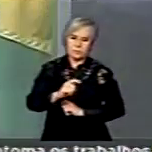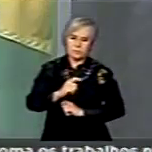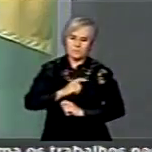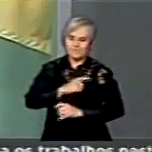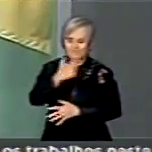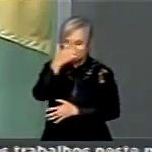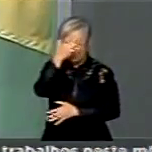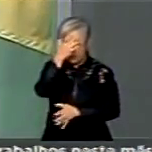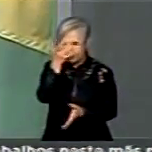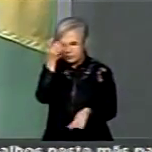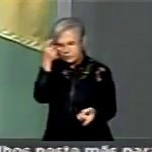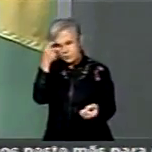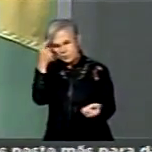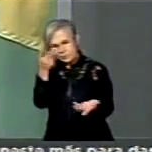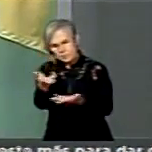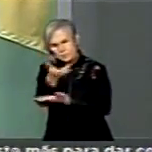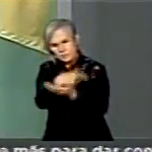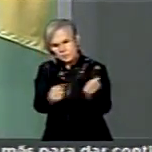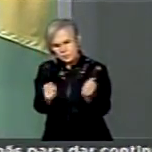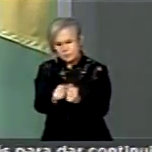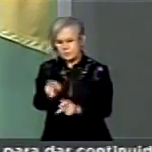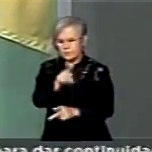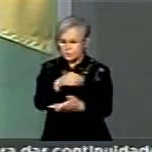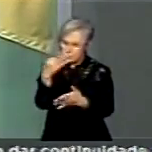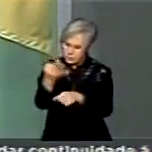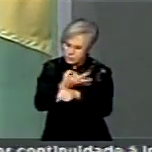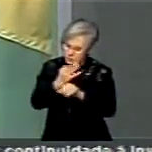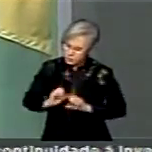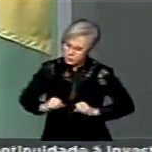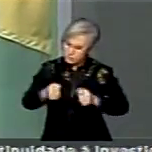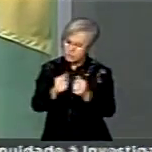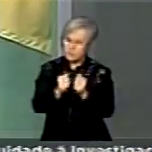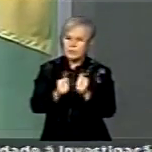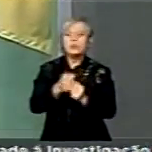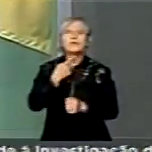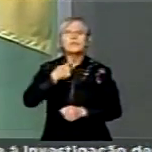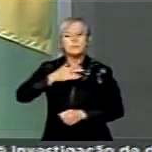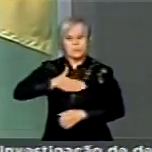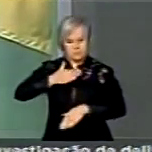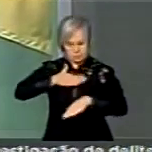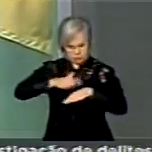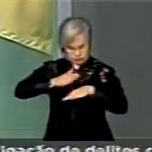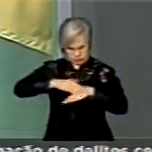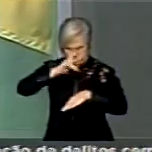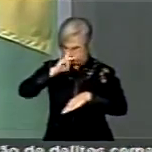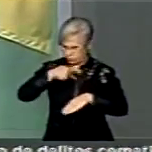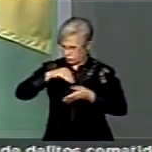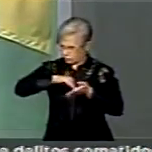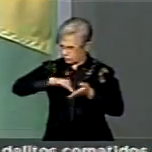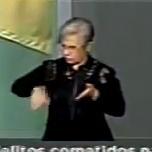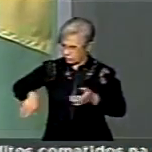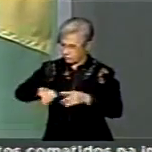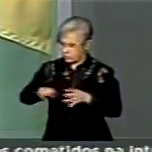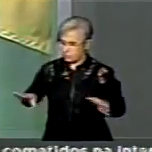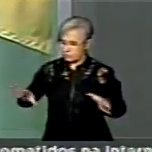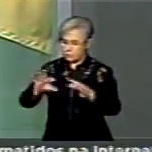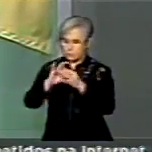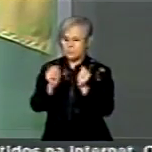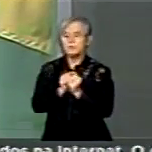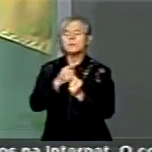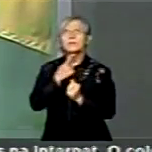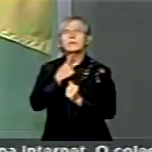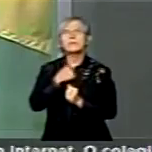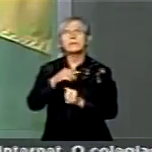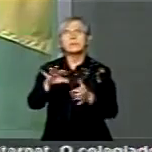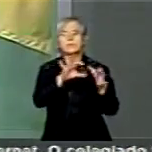espírito público de abnegação das vontades pessoais e dos orgulhos pessoais, mas o espírito público capaz